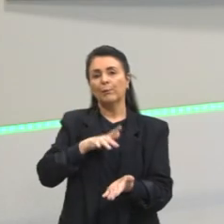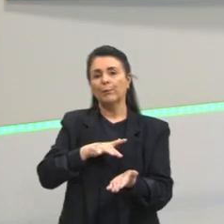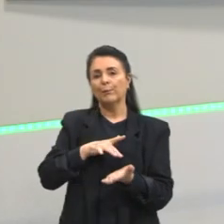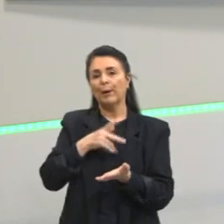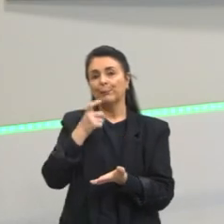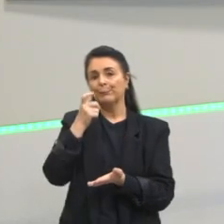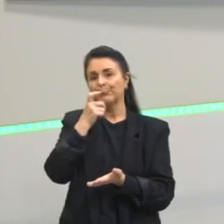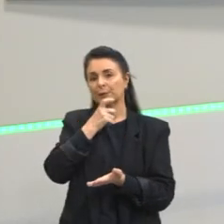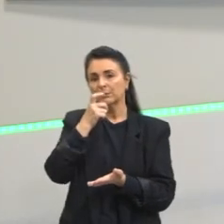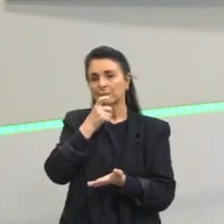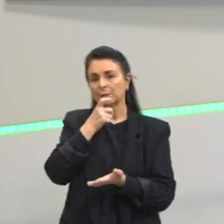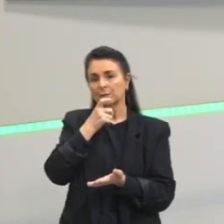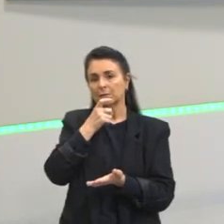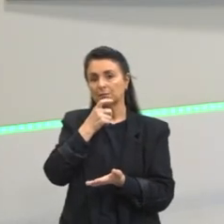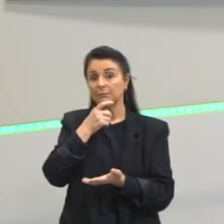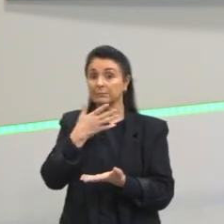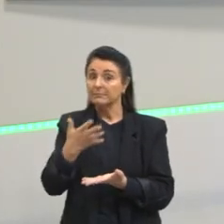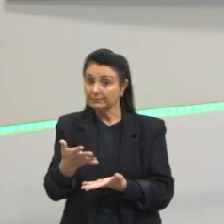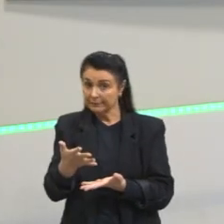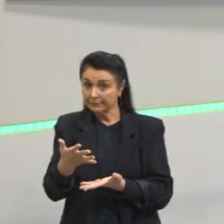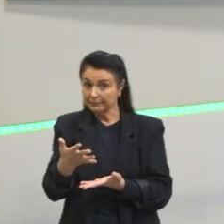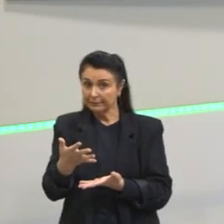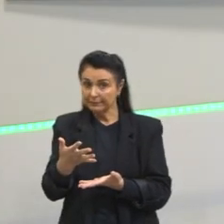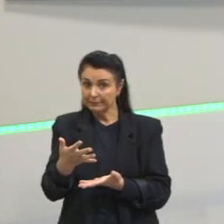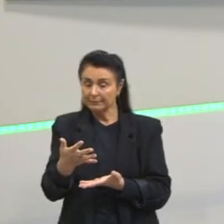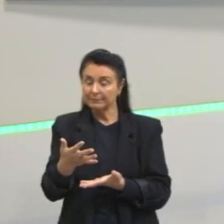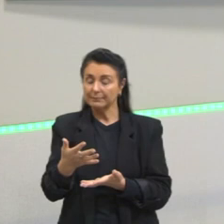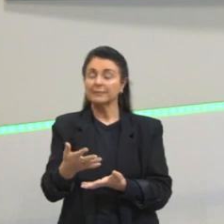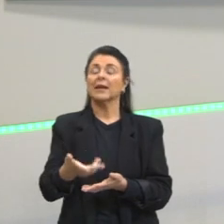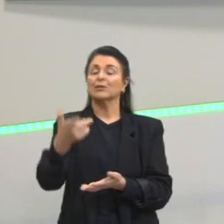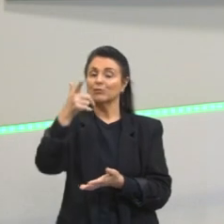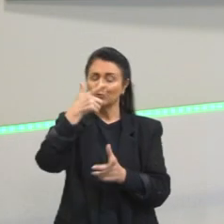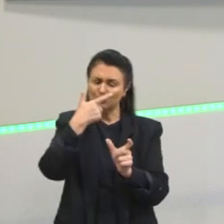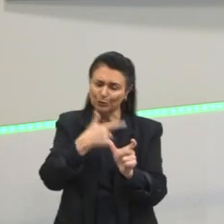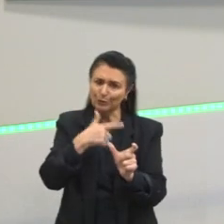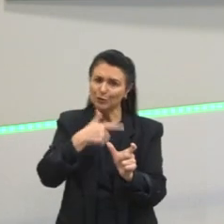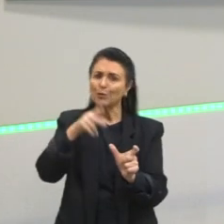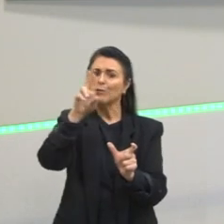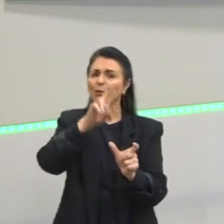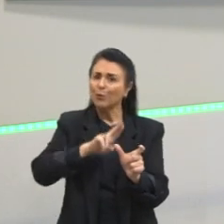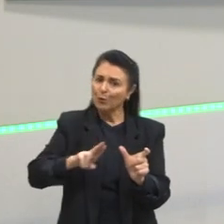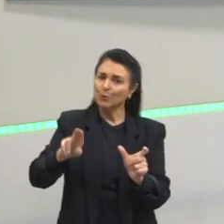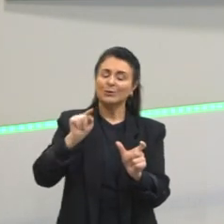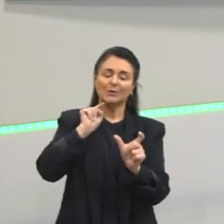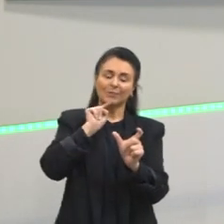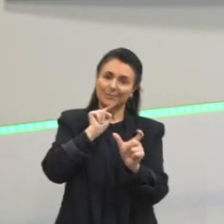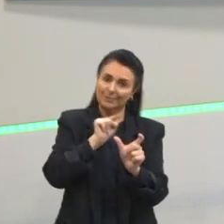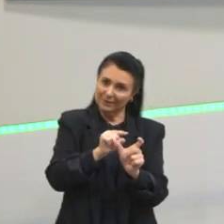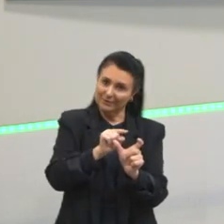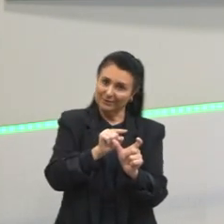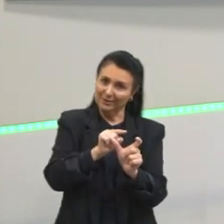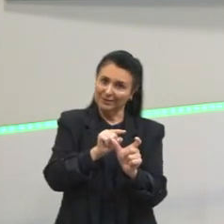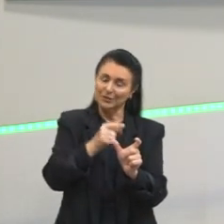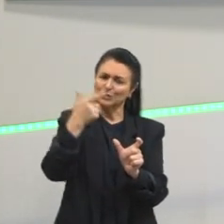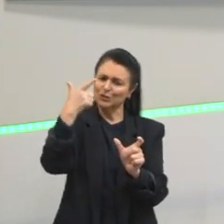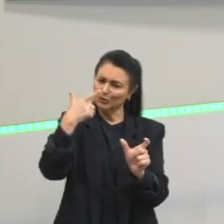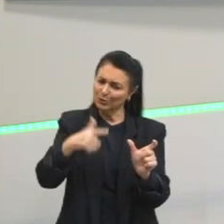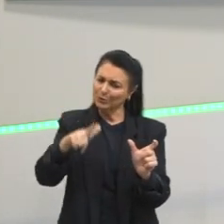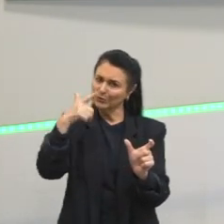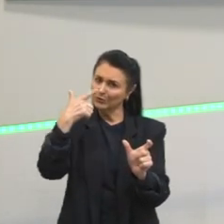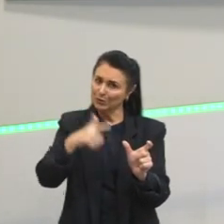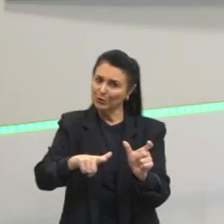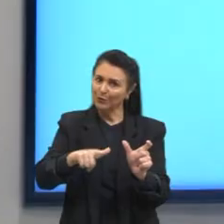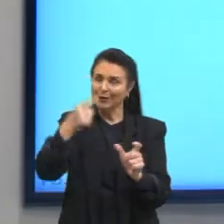tão ali ser essa repetição de um termo ou aqui no caso dessa chave aqui é repetição de uma